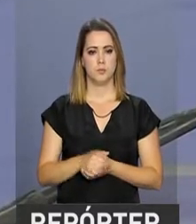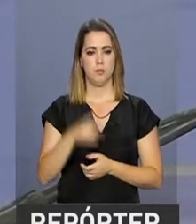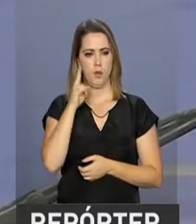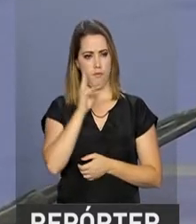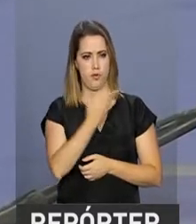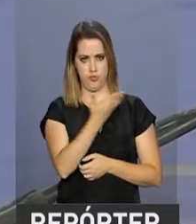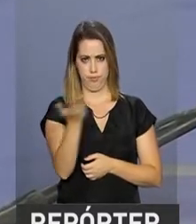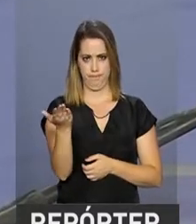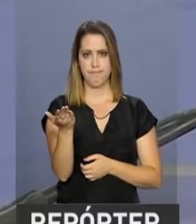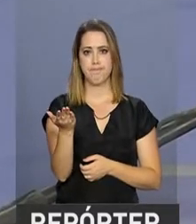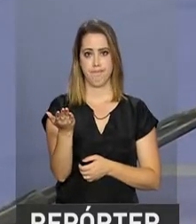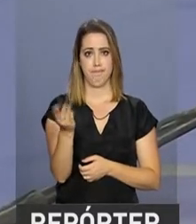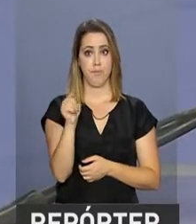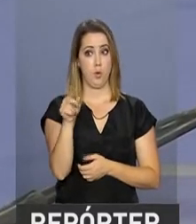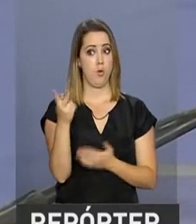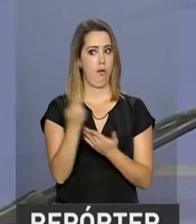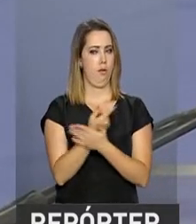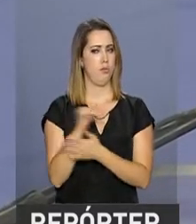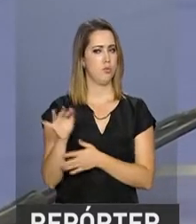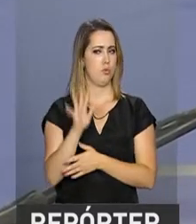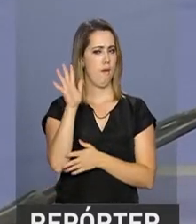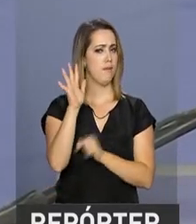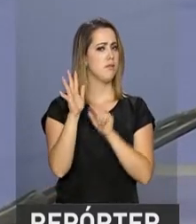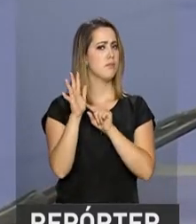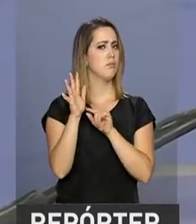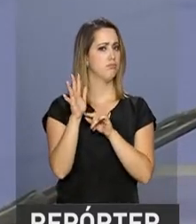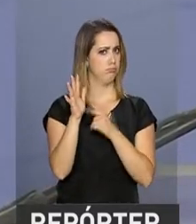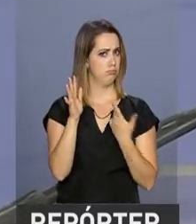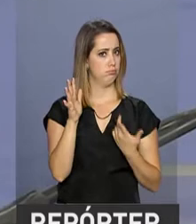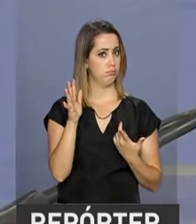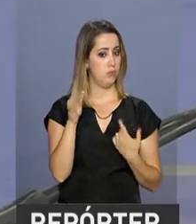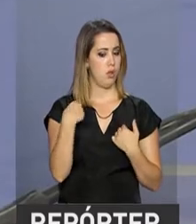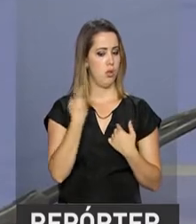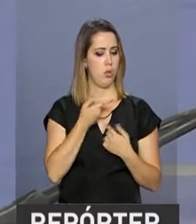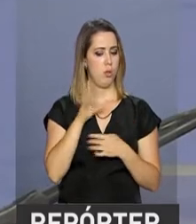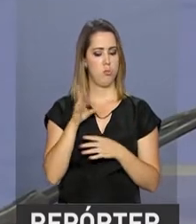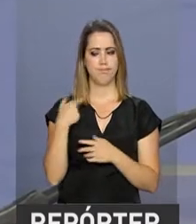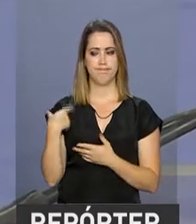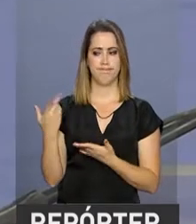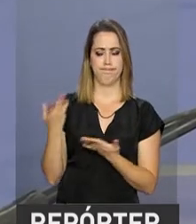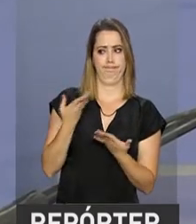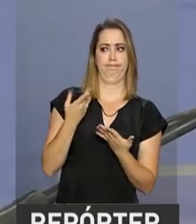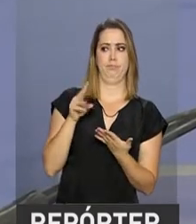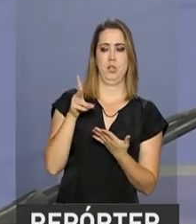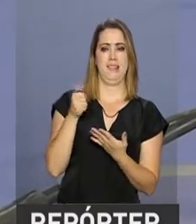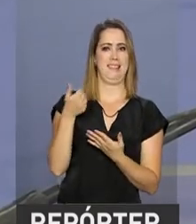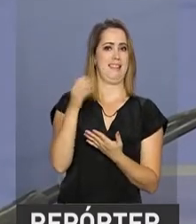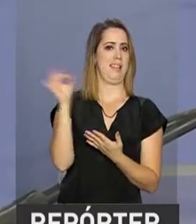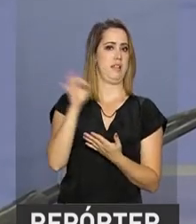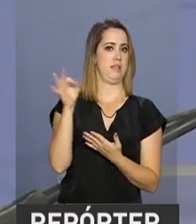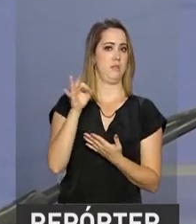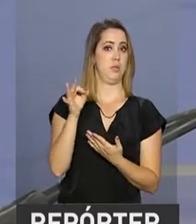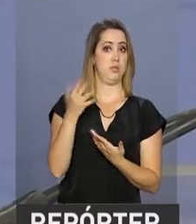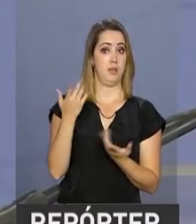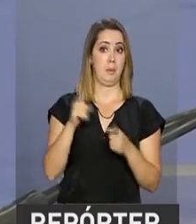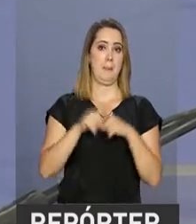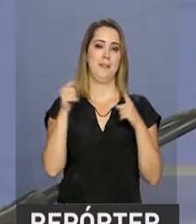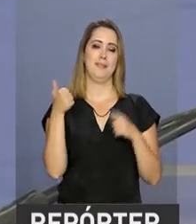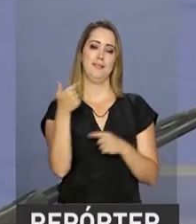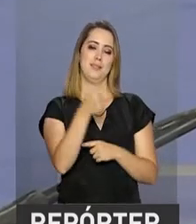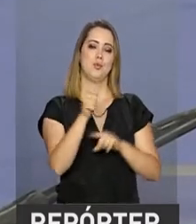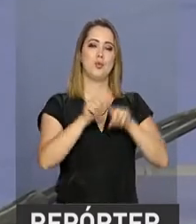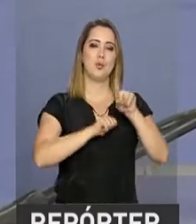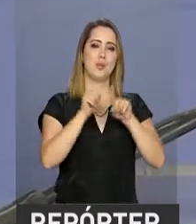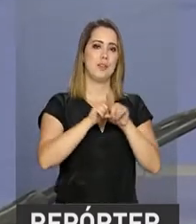vejam o que aconteceu com a inflação por exemplo nós apoiamos a inflação com mais ou menos 10% em 17 meses